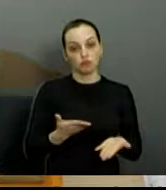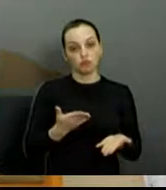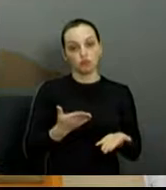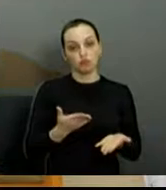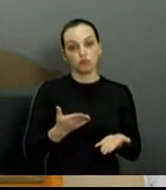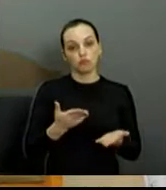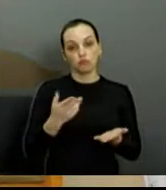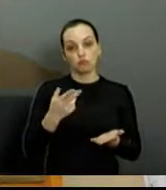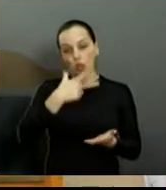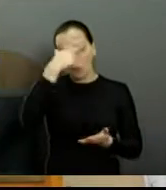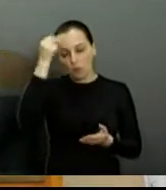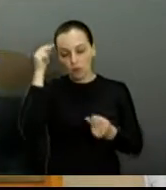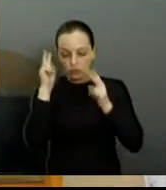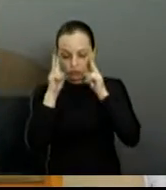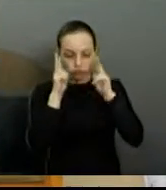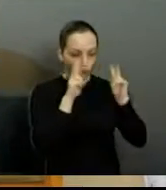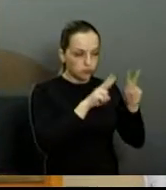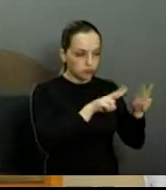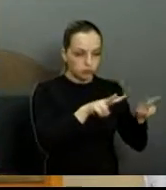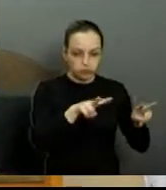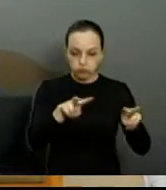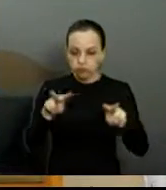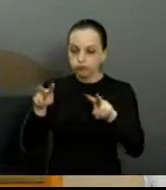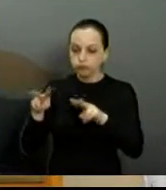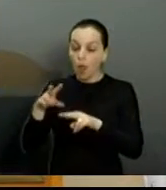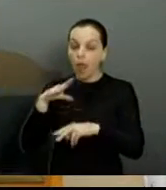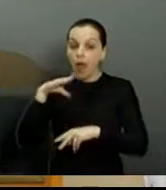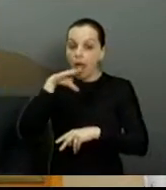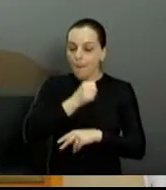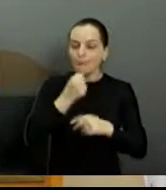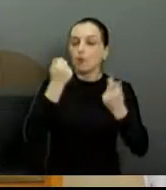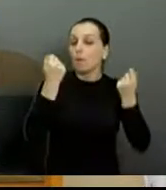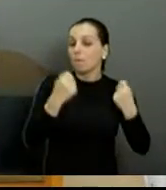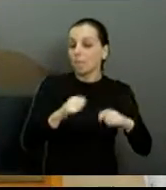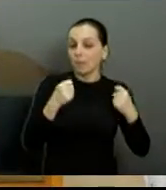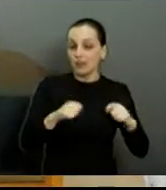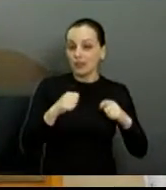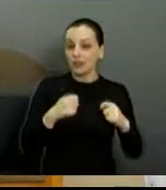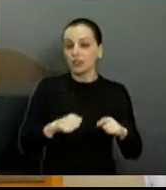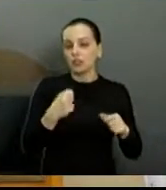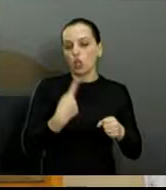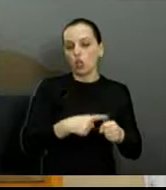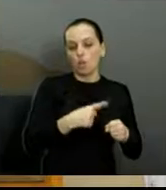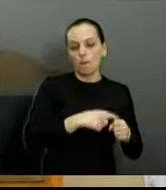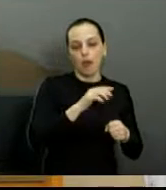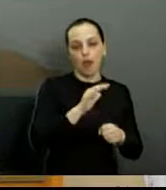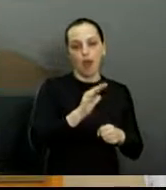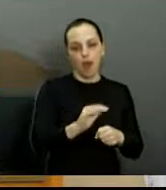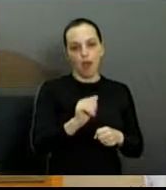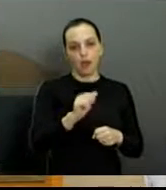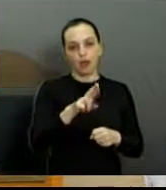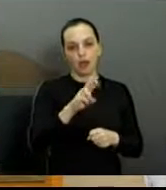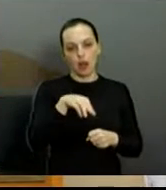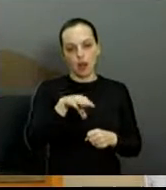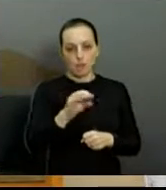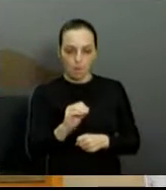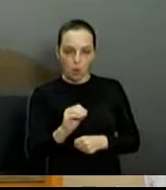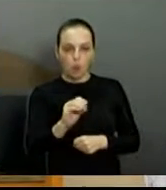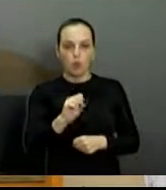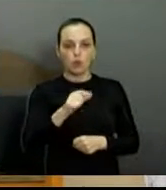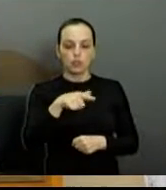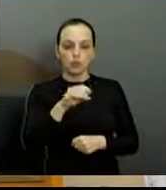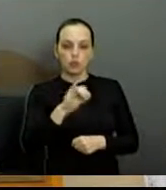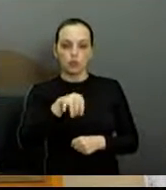que ele olhe mais para toda a cidade e urgente parou os cargos são josé que tandia tamoi